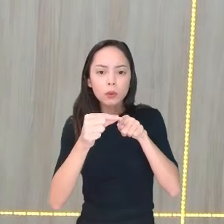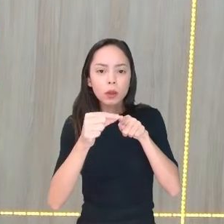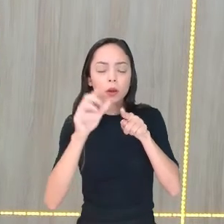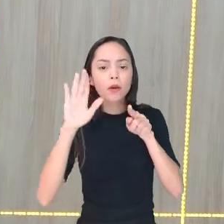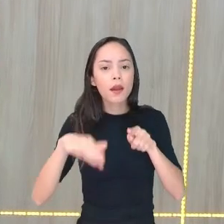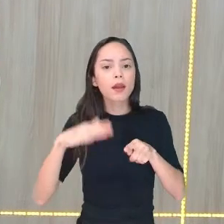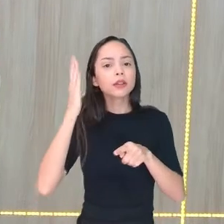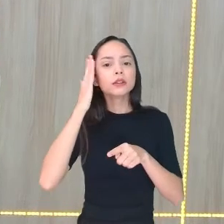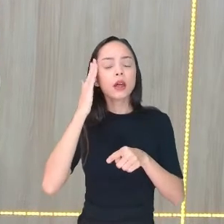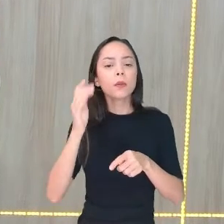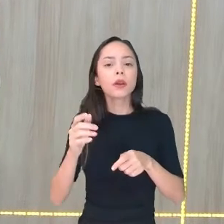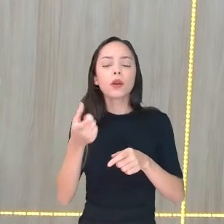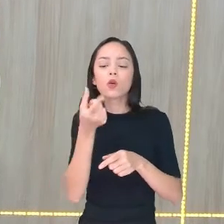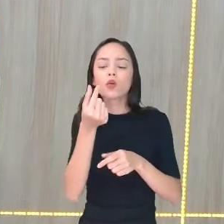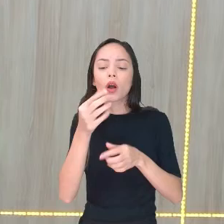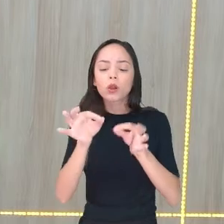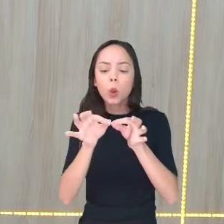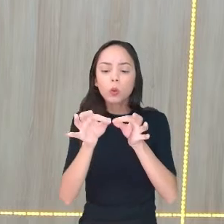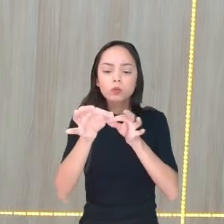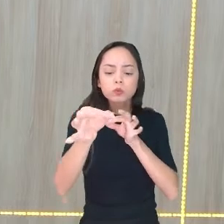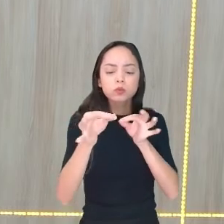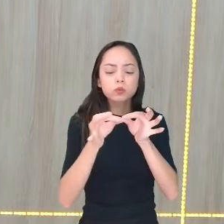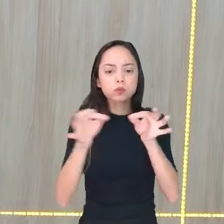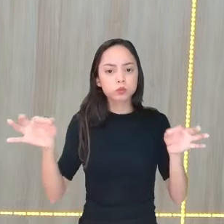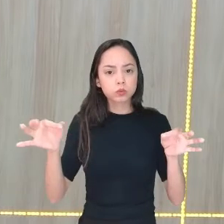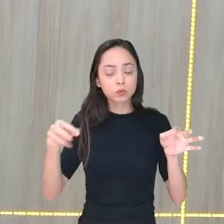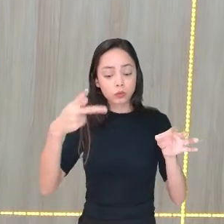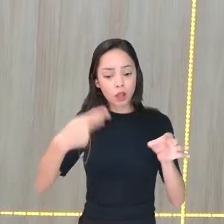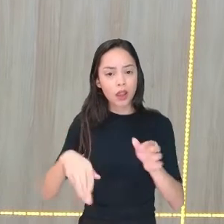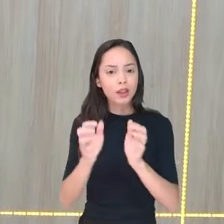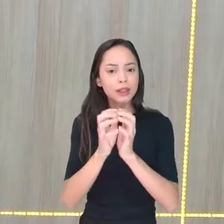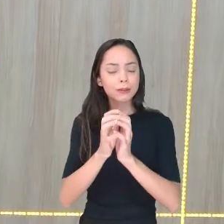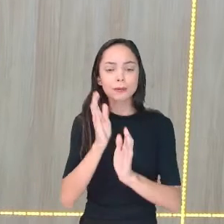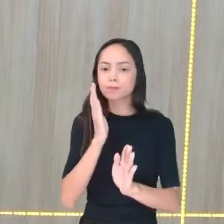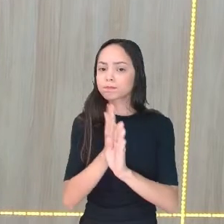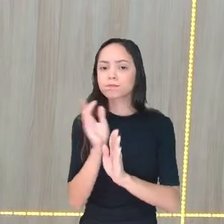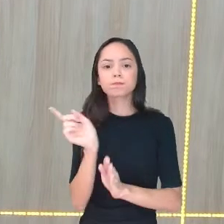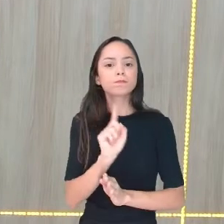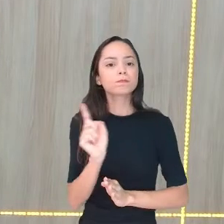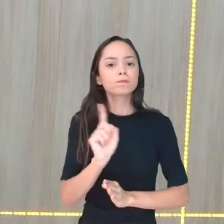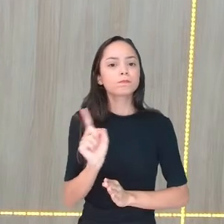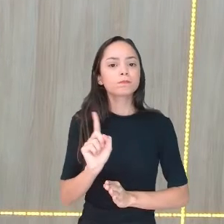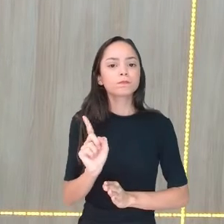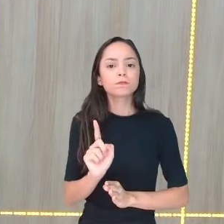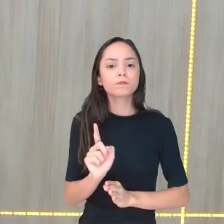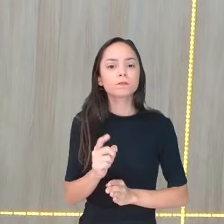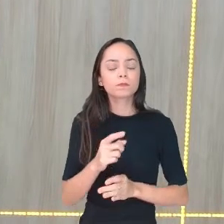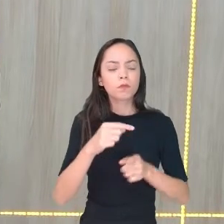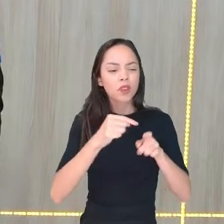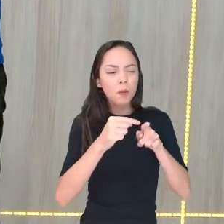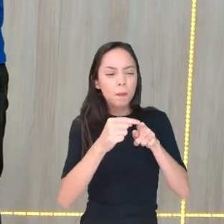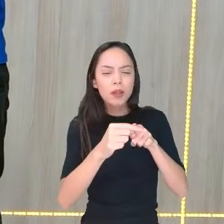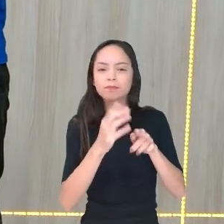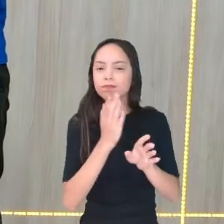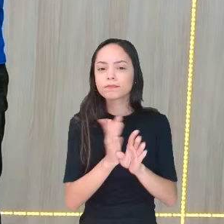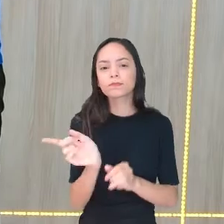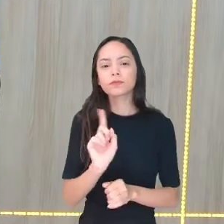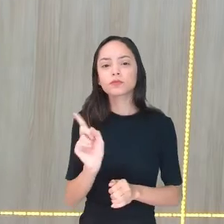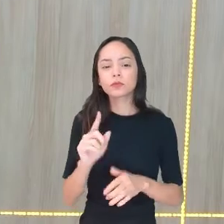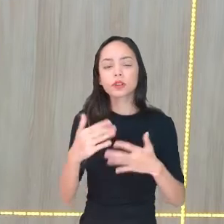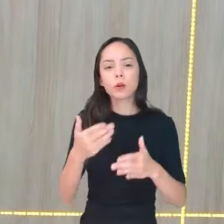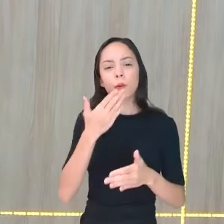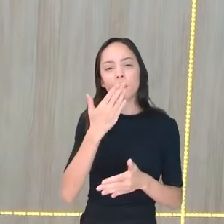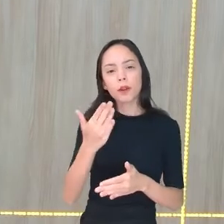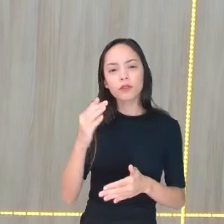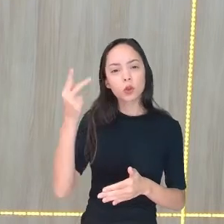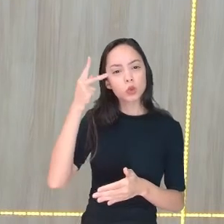metro quadrado do lugar. Então, aqui em Recife, eu não consegui achar de muitos bairros. Então, eu preferi trazer de